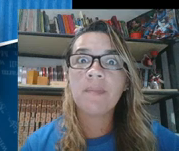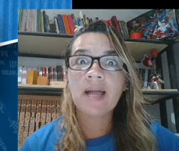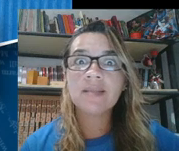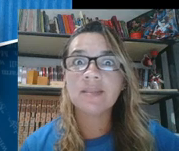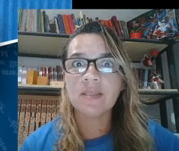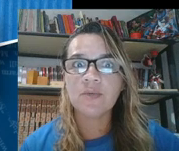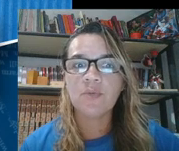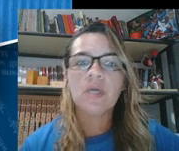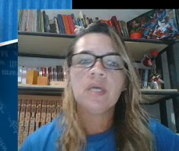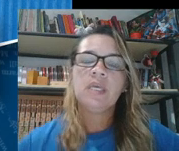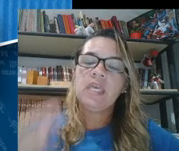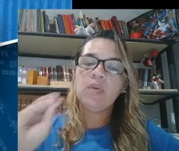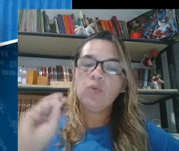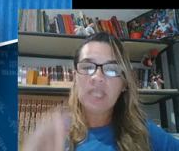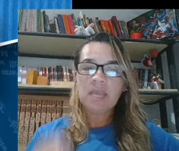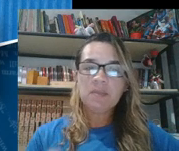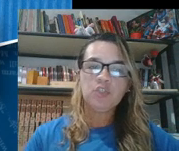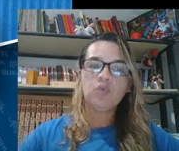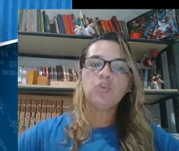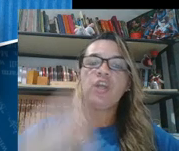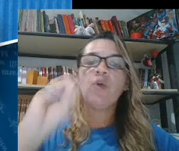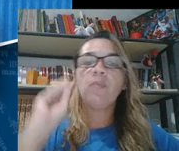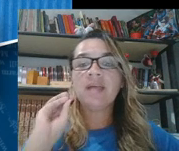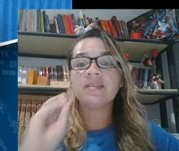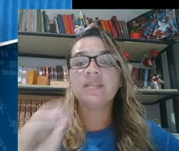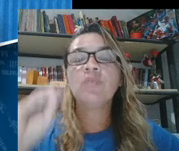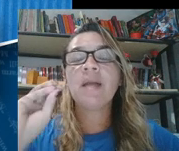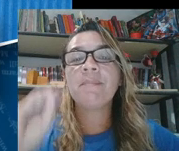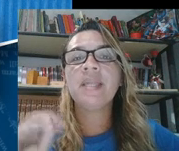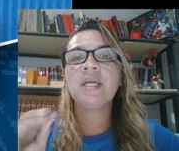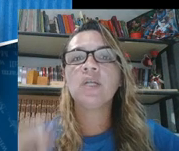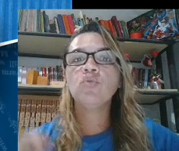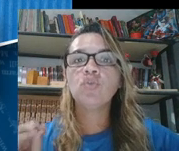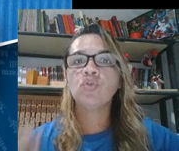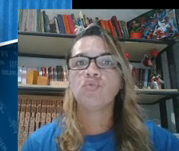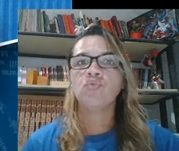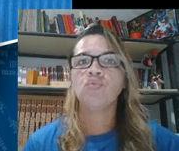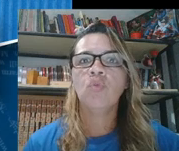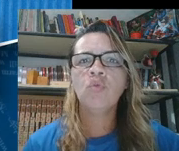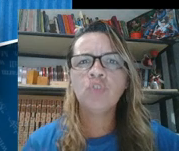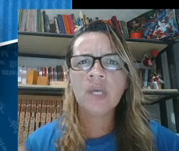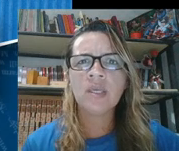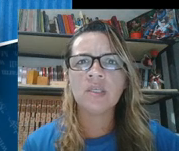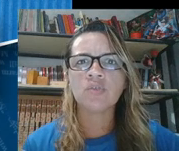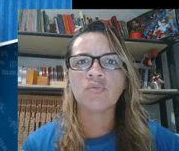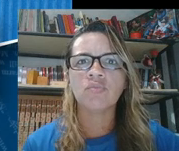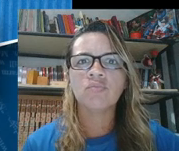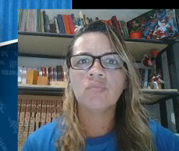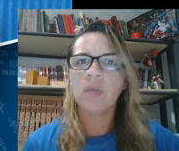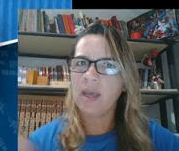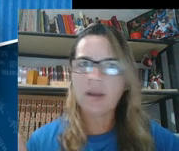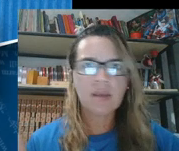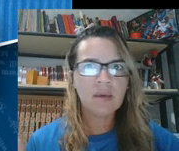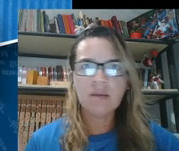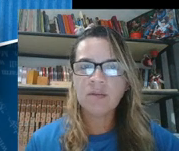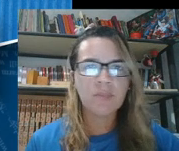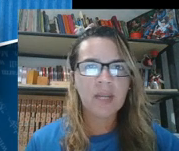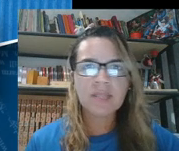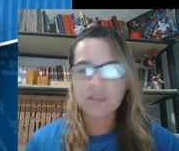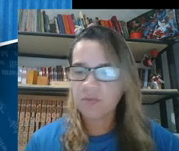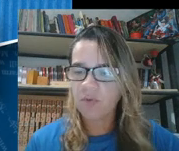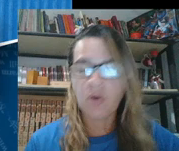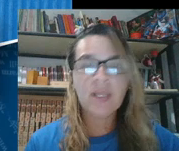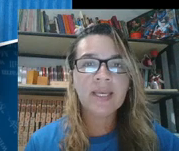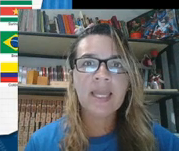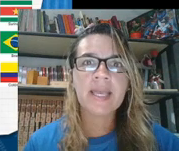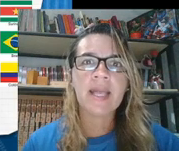nosso Brasil. E o tema de hoje é o Brasil na América do Sul. Onde é isso? É aqui, no